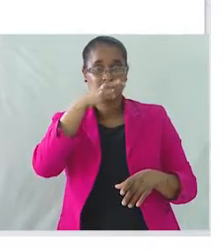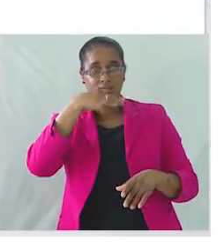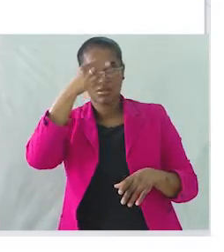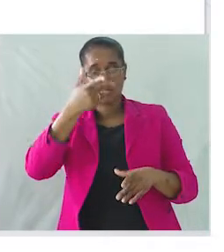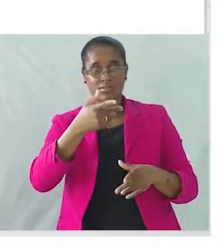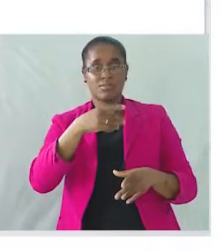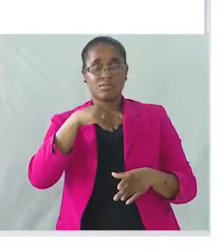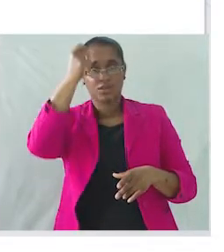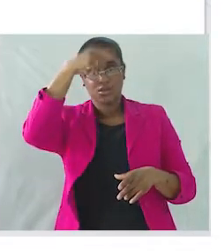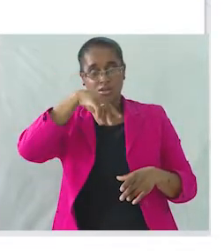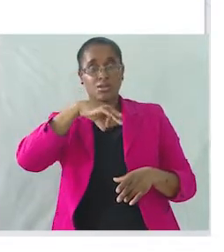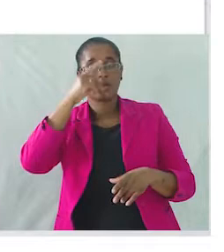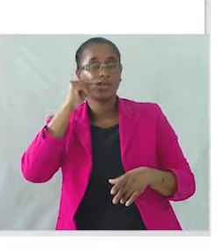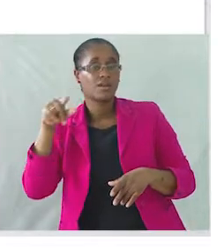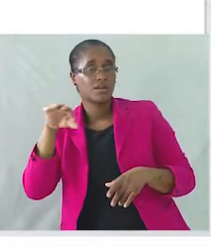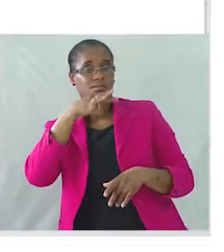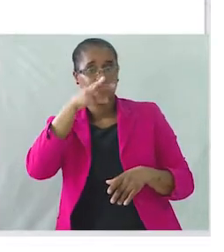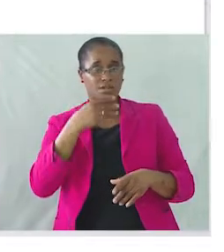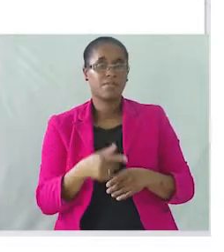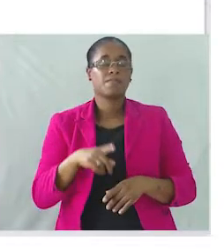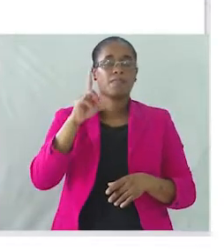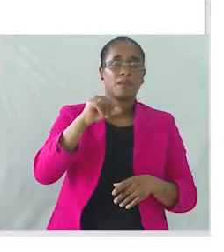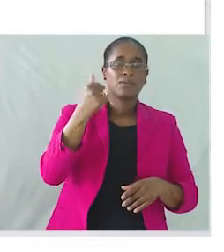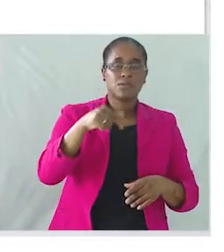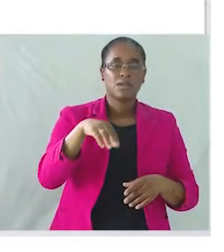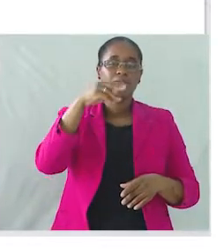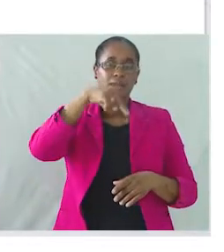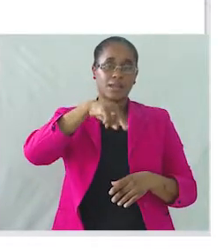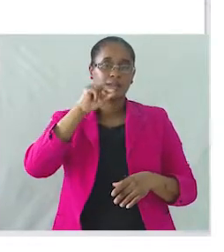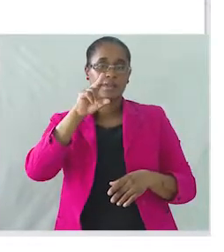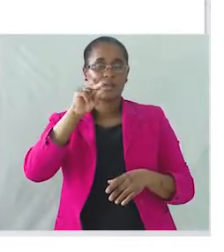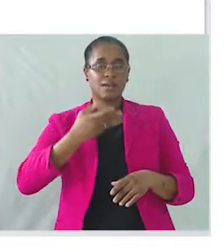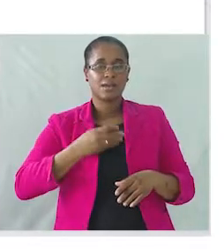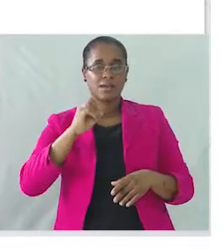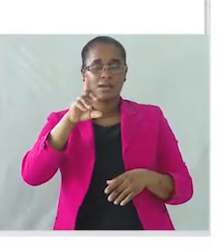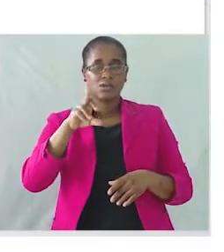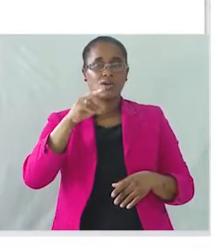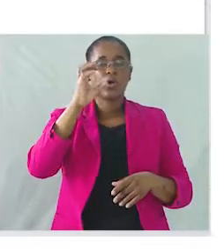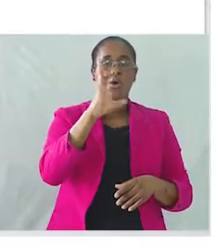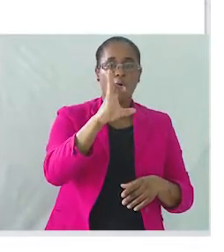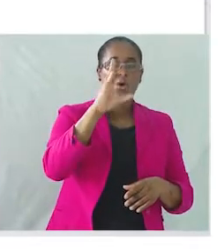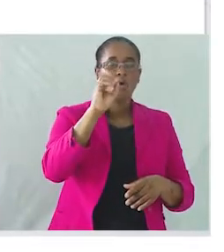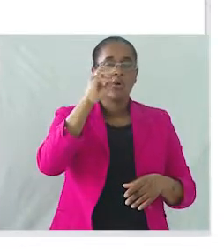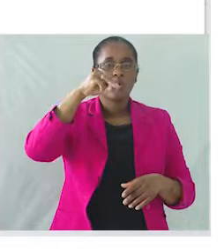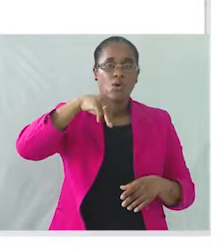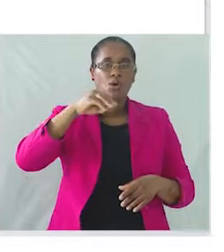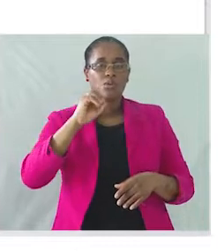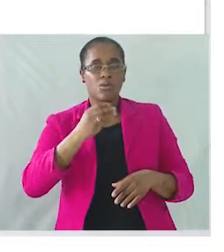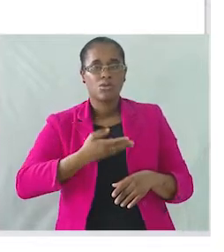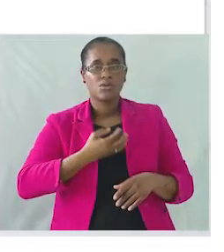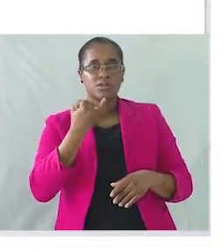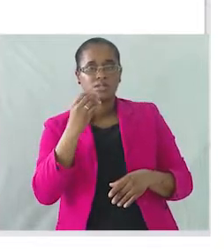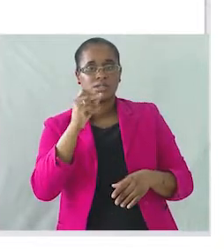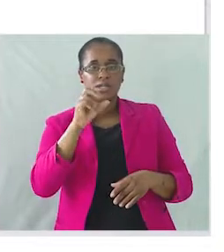como participante, temos o narrador homodiegético, porque narra na primeira pessoa igualmente